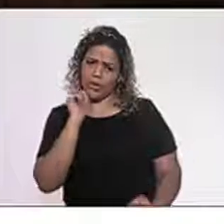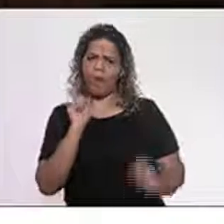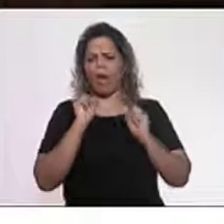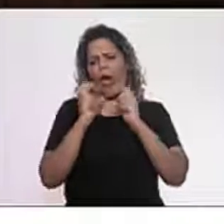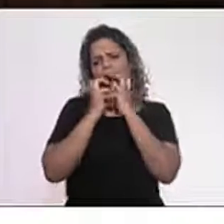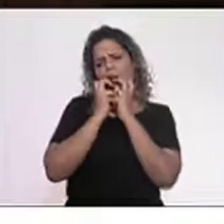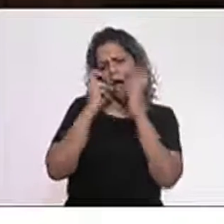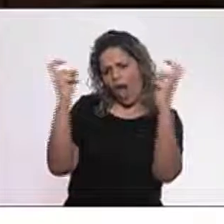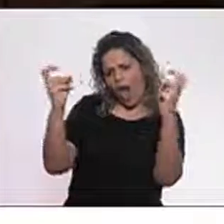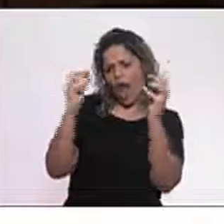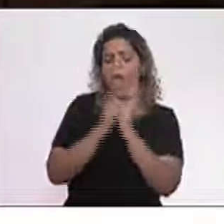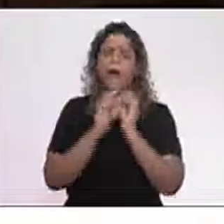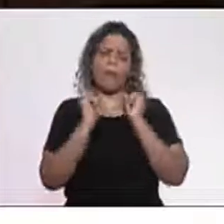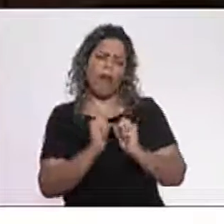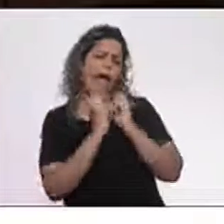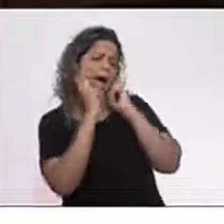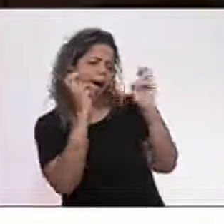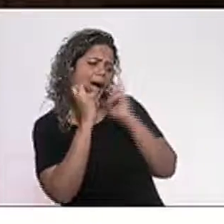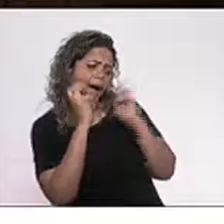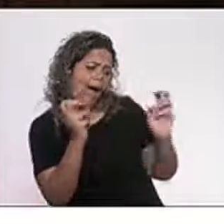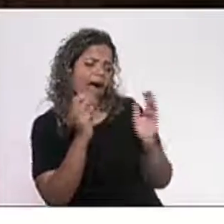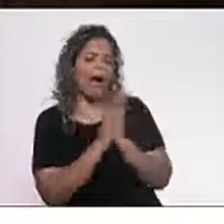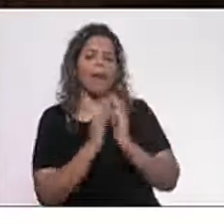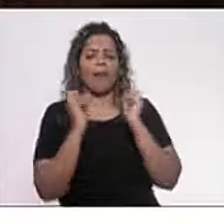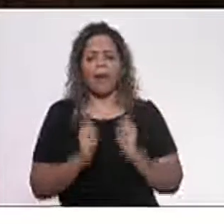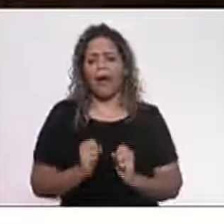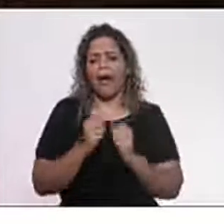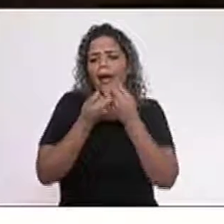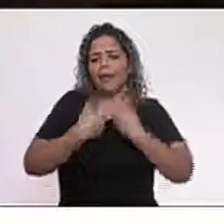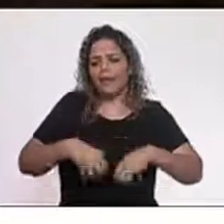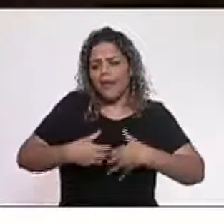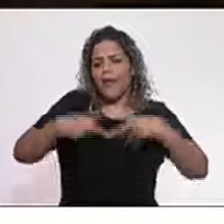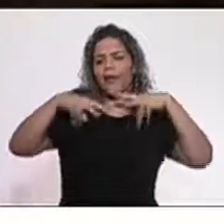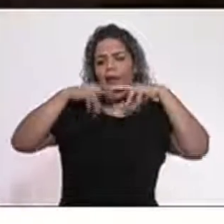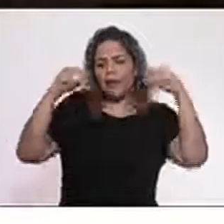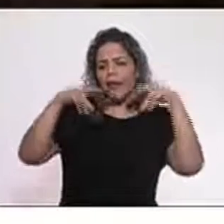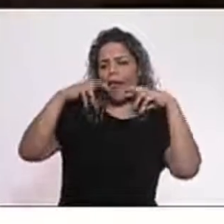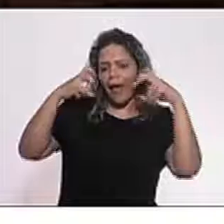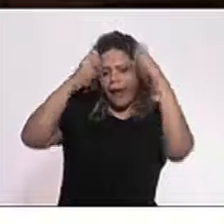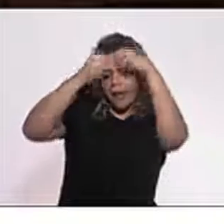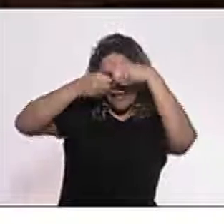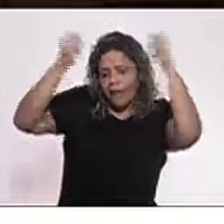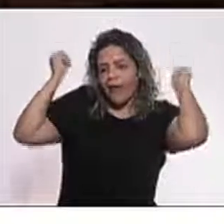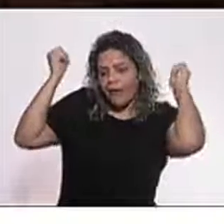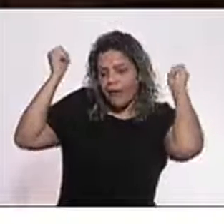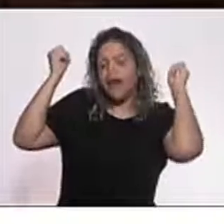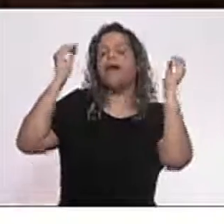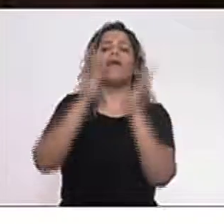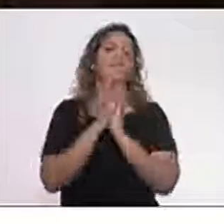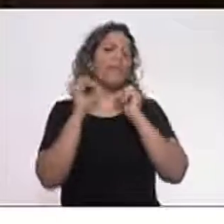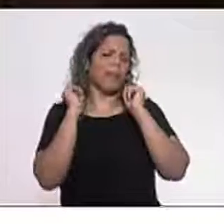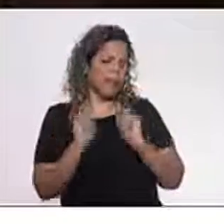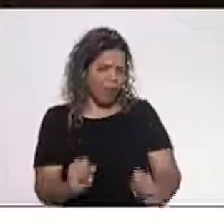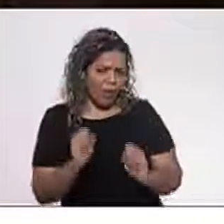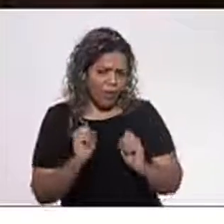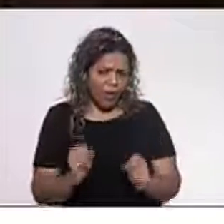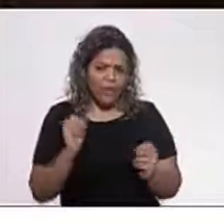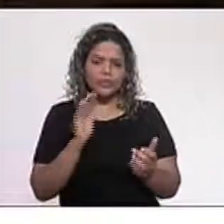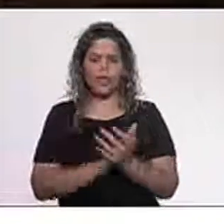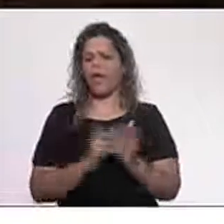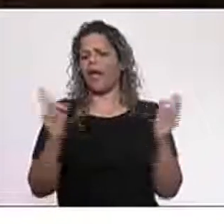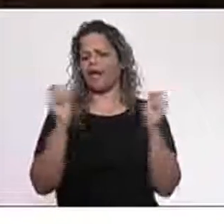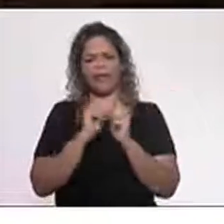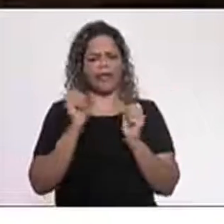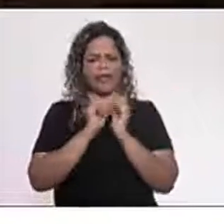berrar, vocês podem gritar, podem tirar a cueca pela cabeça, pode fazer